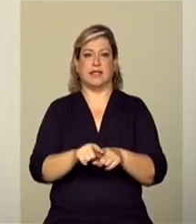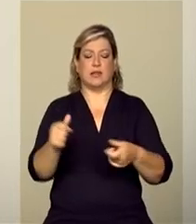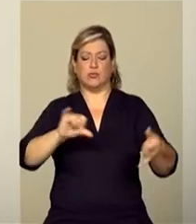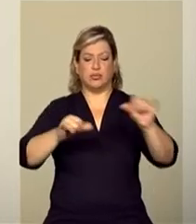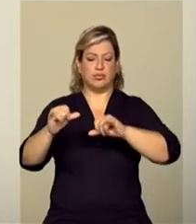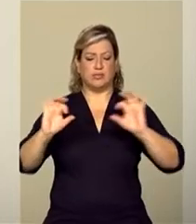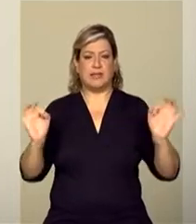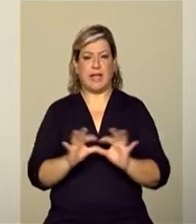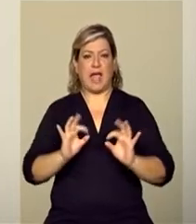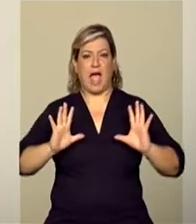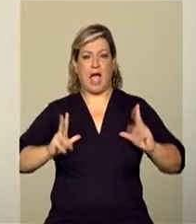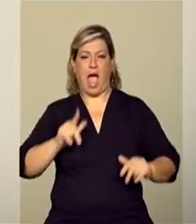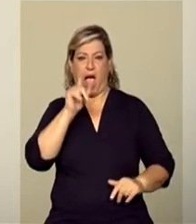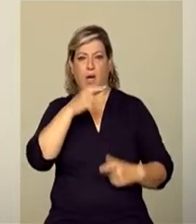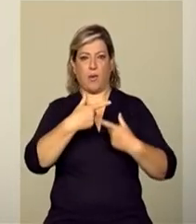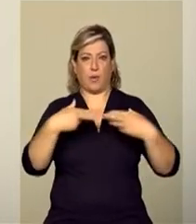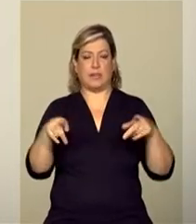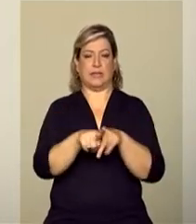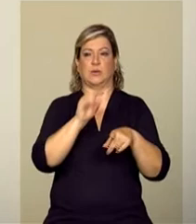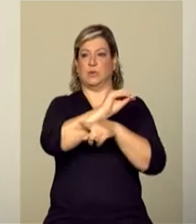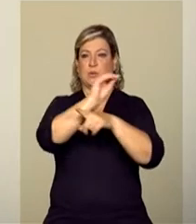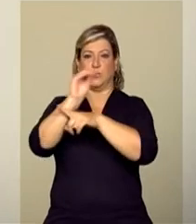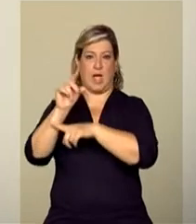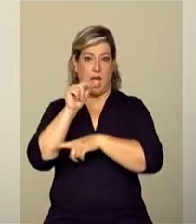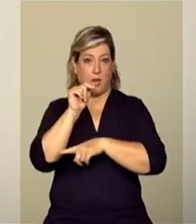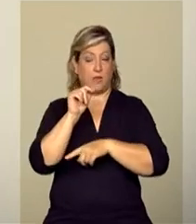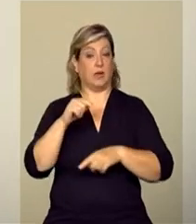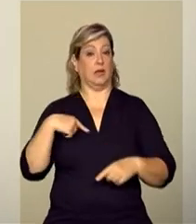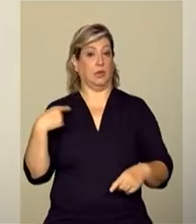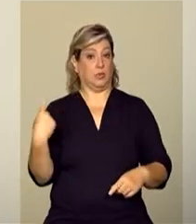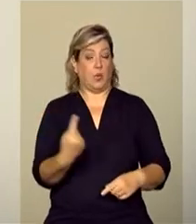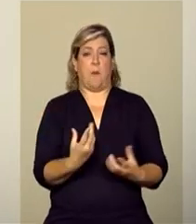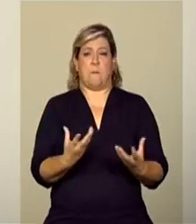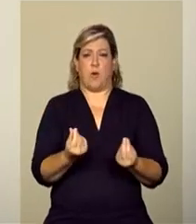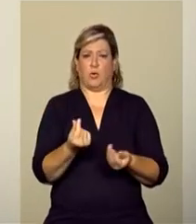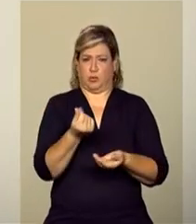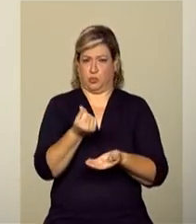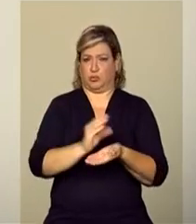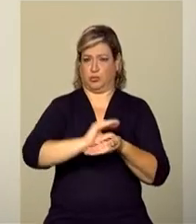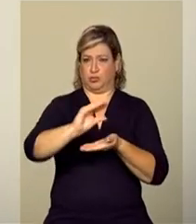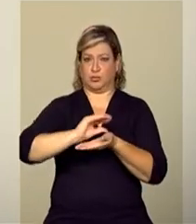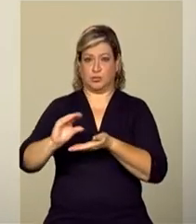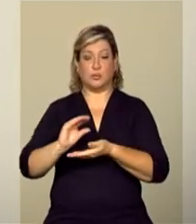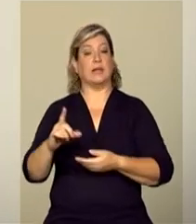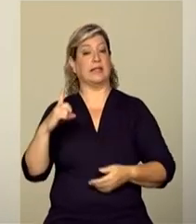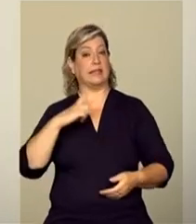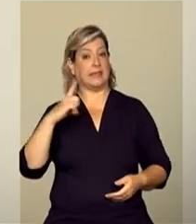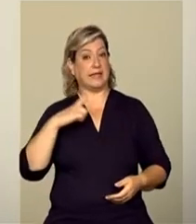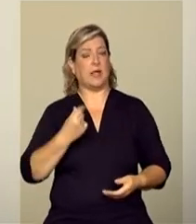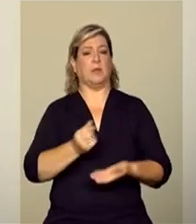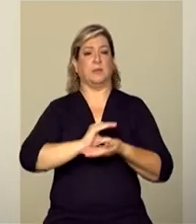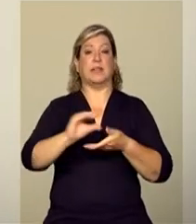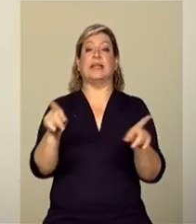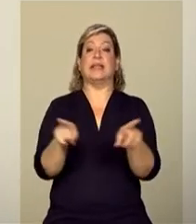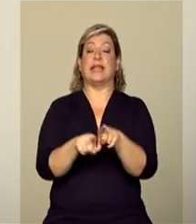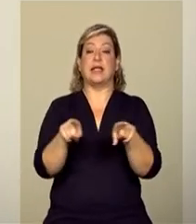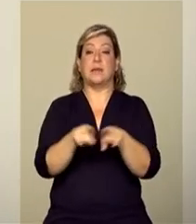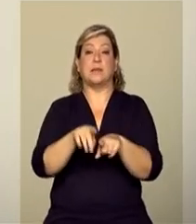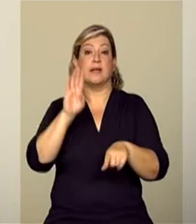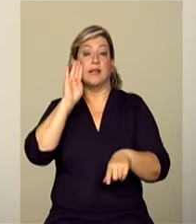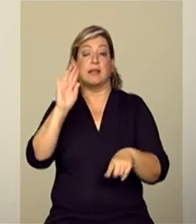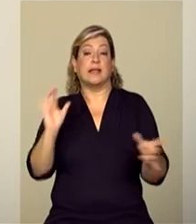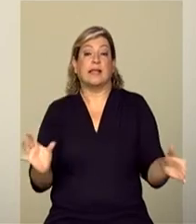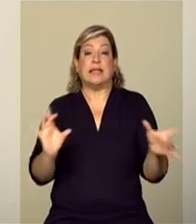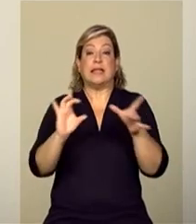e redes de abastecimento de água muitos recursos sabe Luciano estão sendo investidos também na